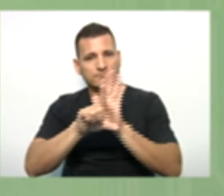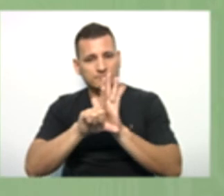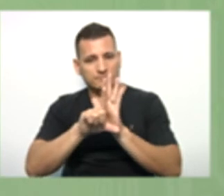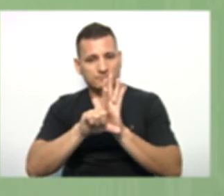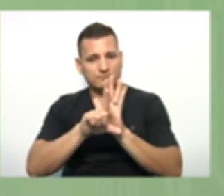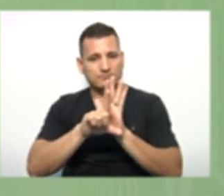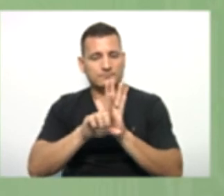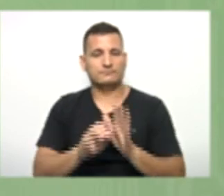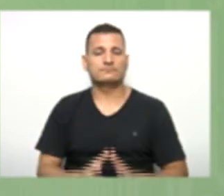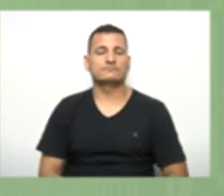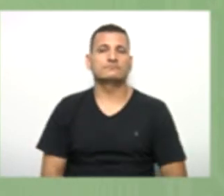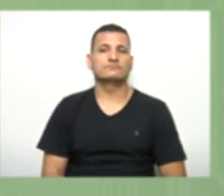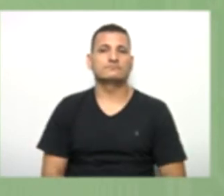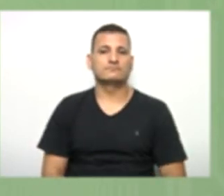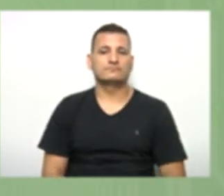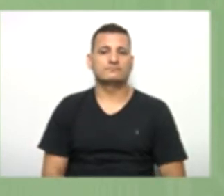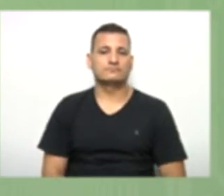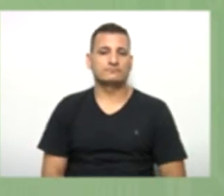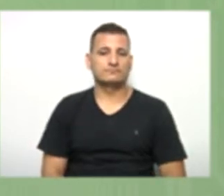tá?